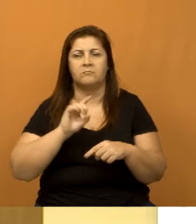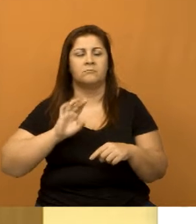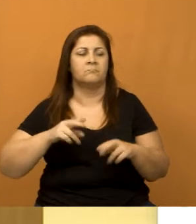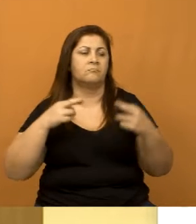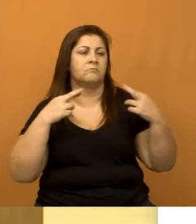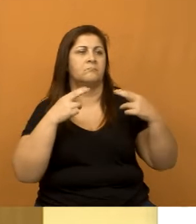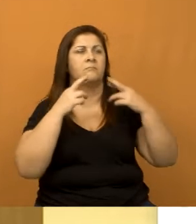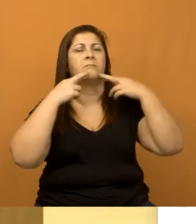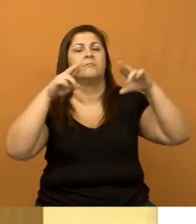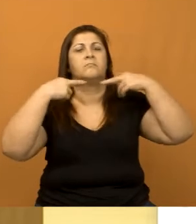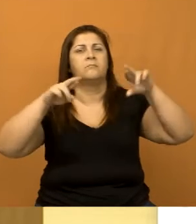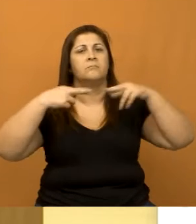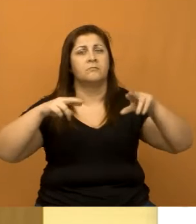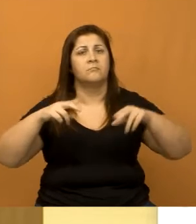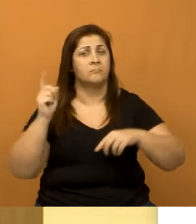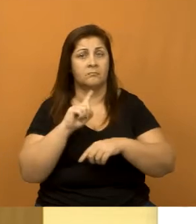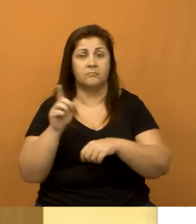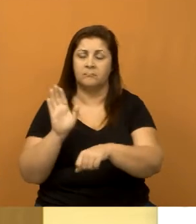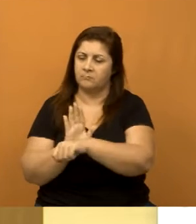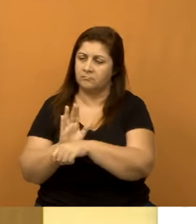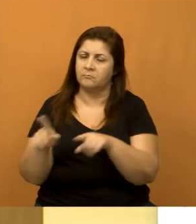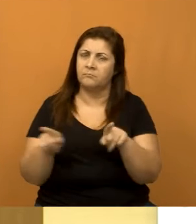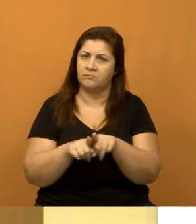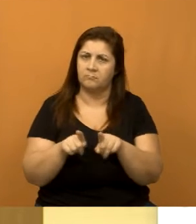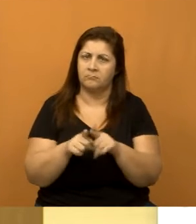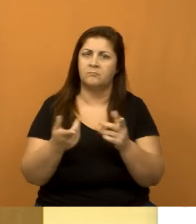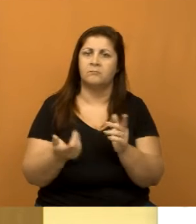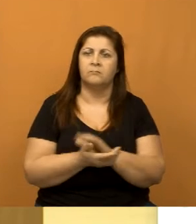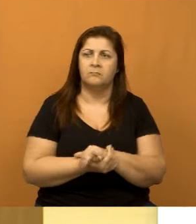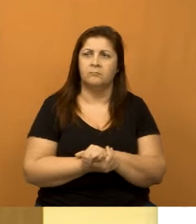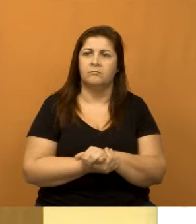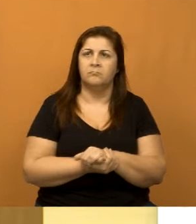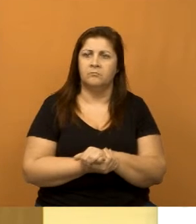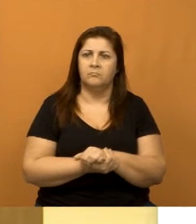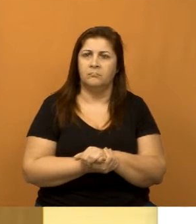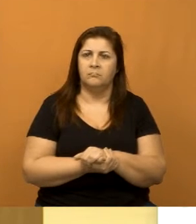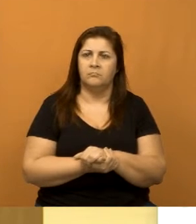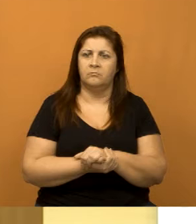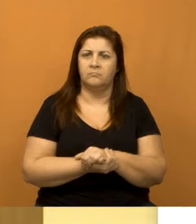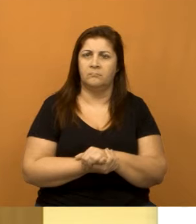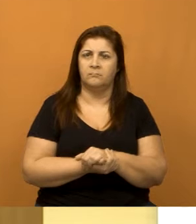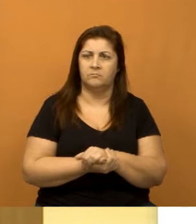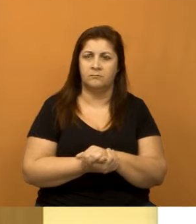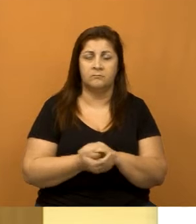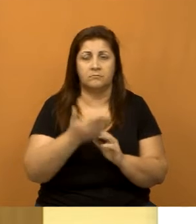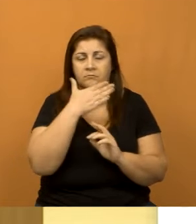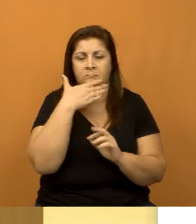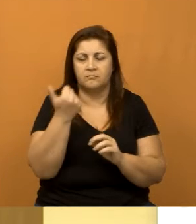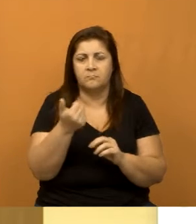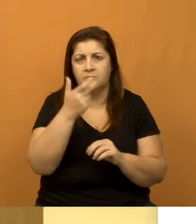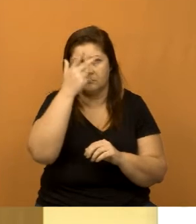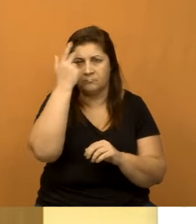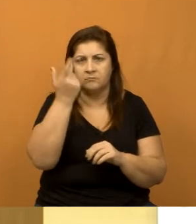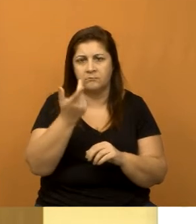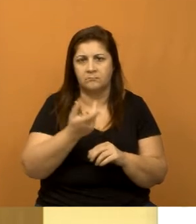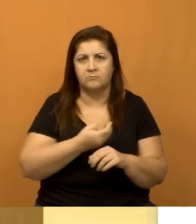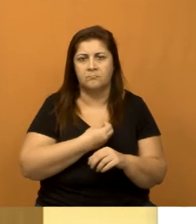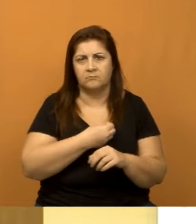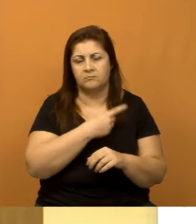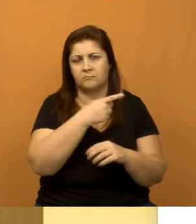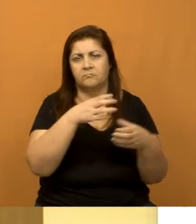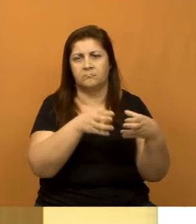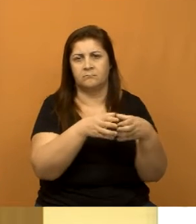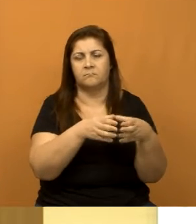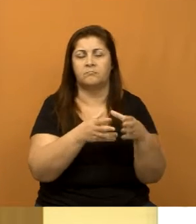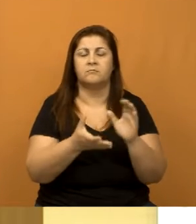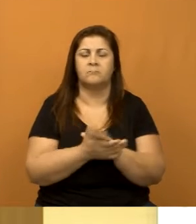encontrar caminhos e solução. E essa é a solução adequada para os moradores do Parque dos Sinos. Vamos até o fim para